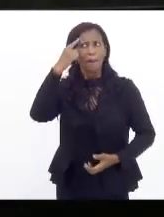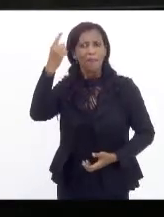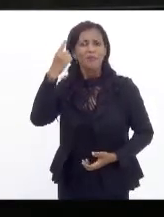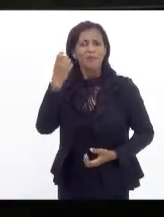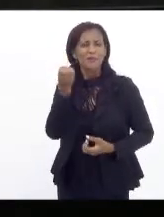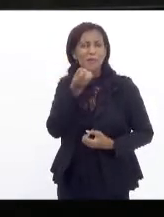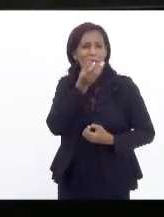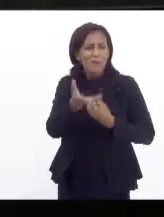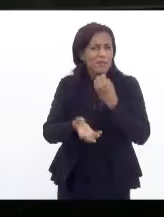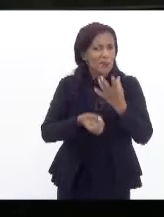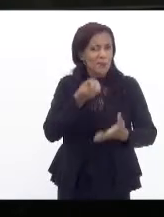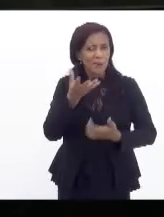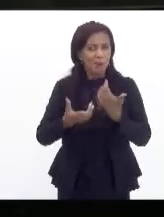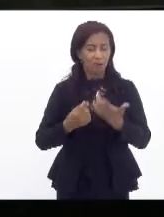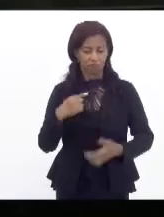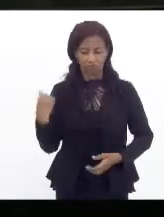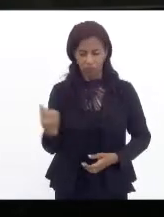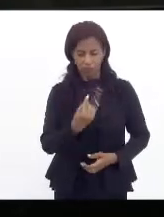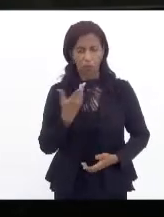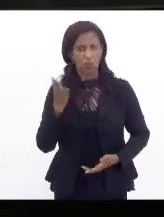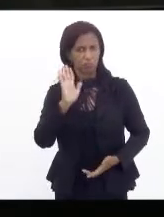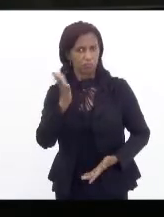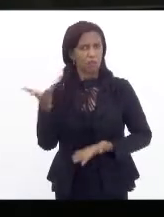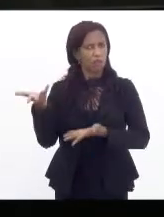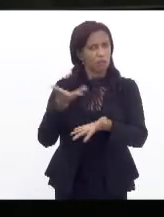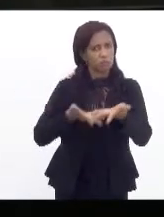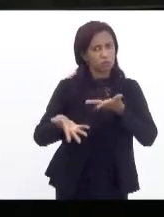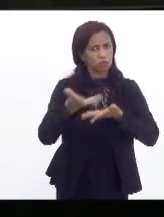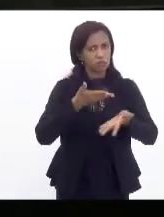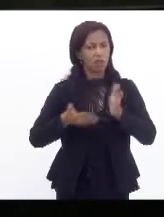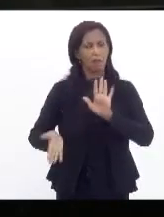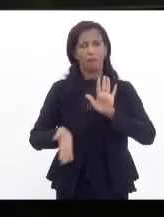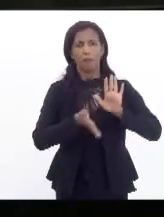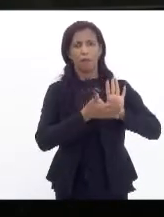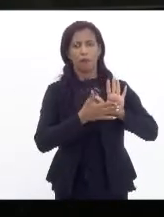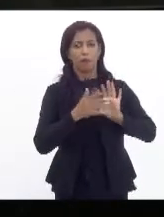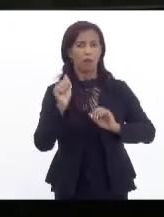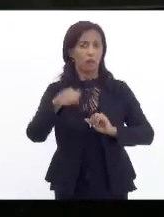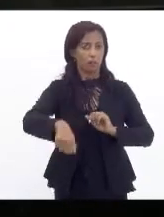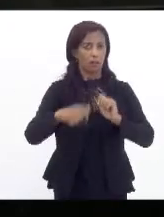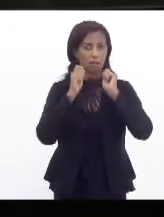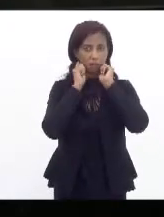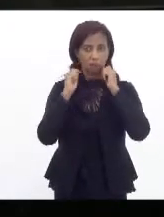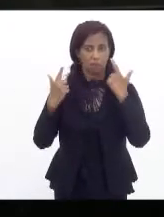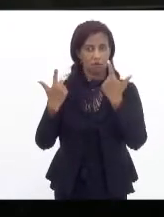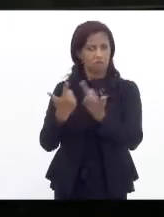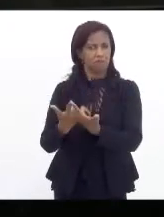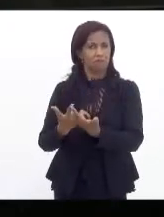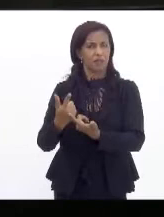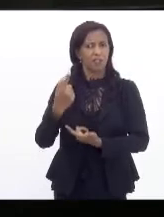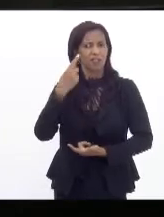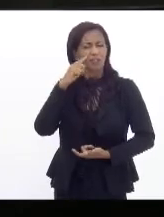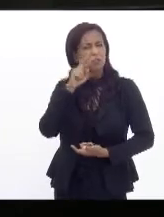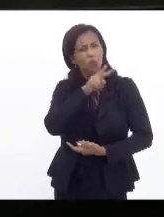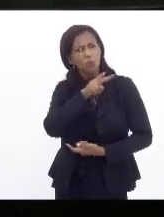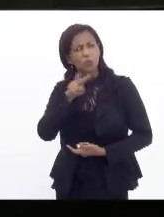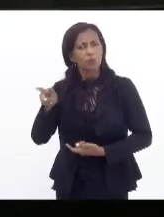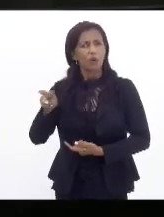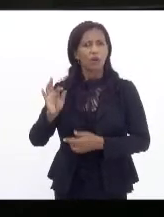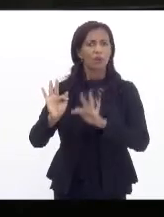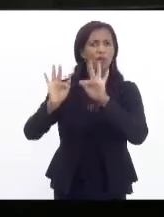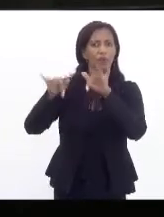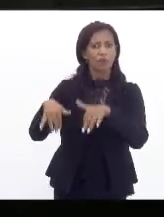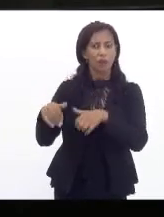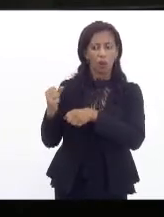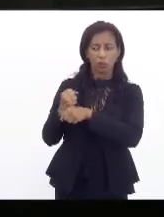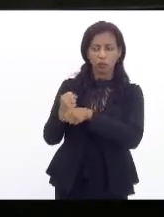aqui? Nós, que já participamos de vários mandatos aqui dentro da LERJ, a gente sempre viu, né, no final